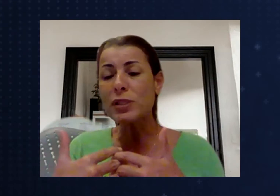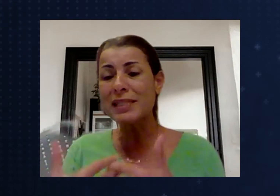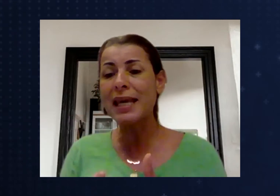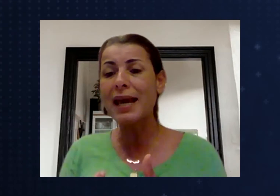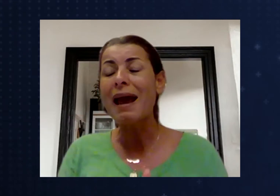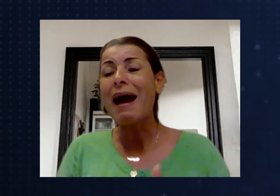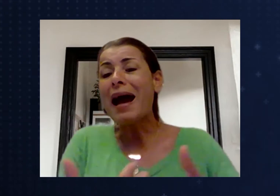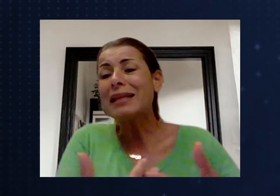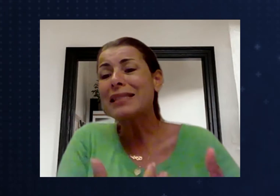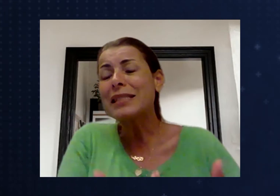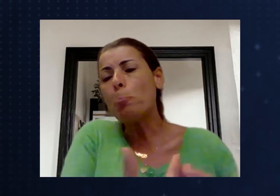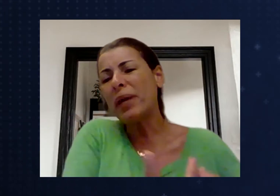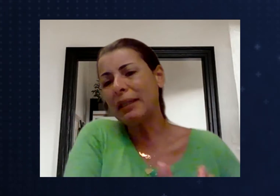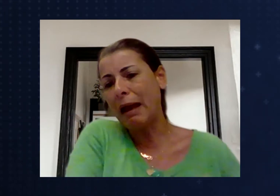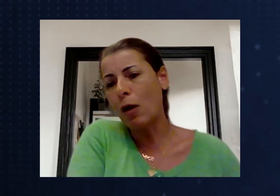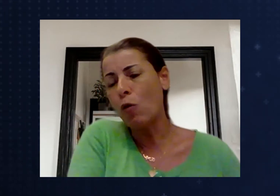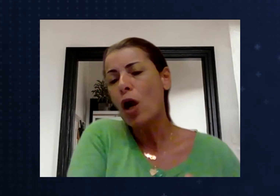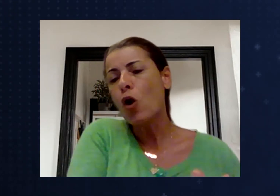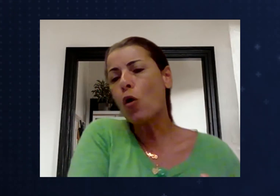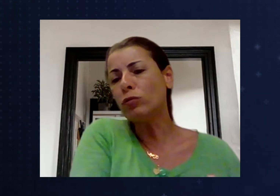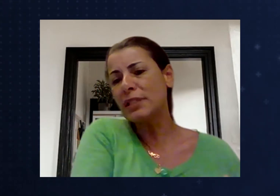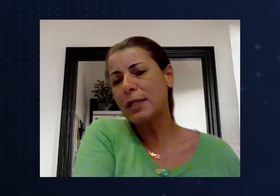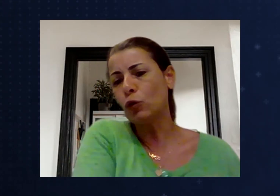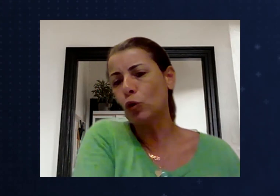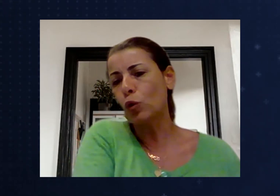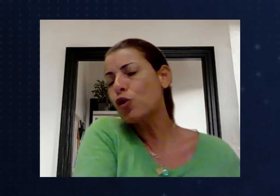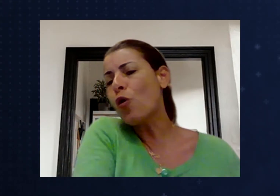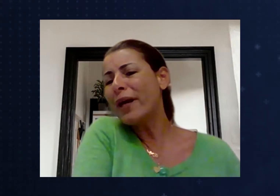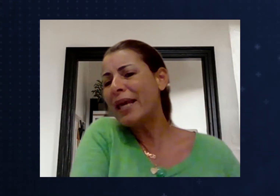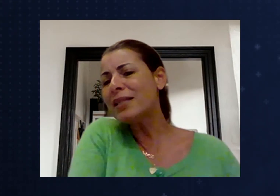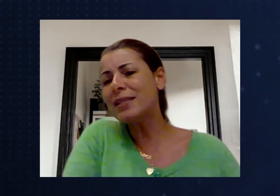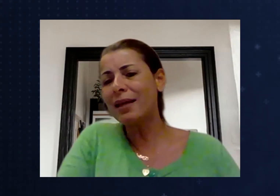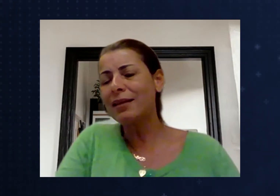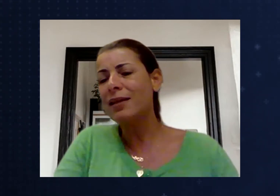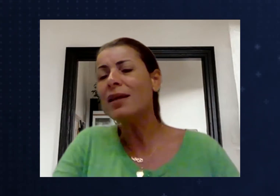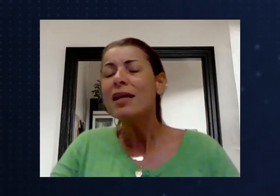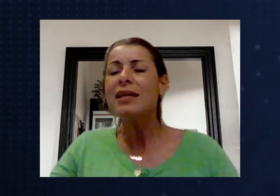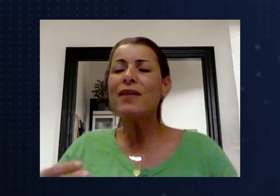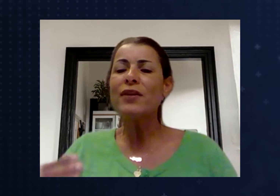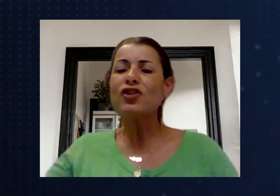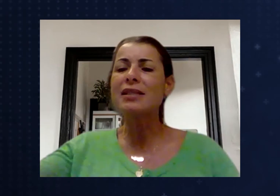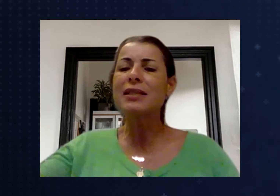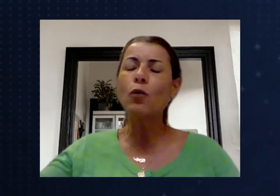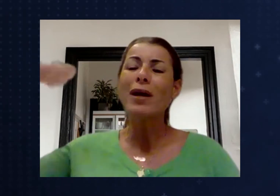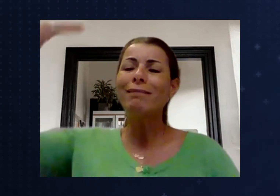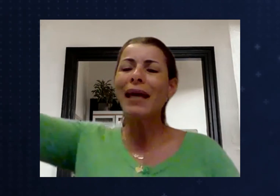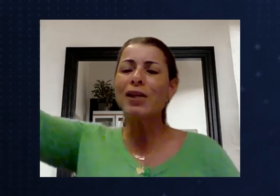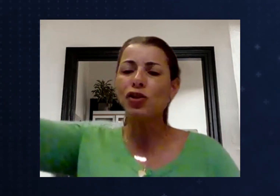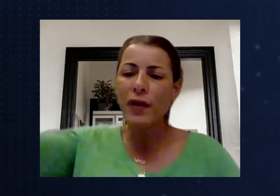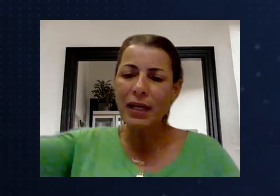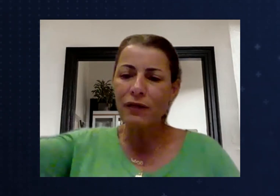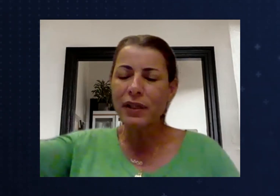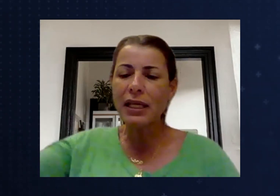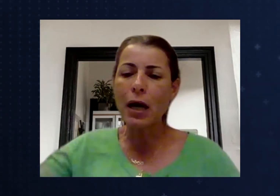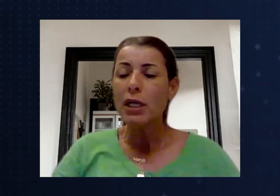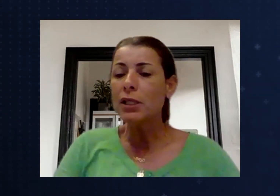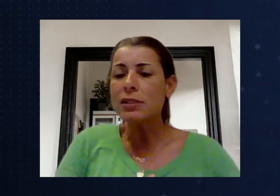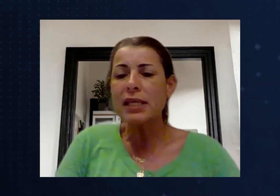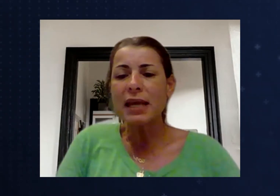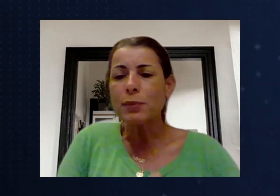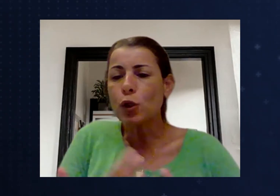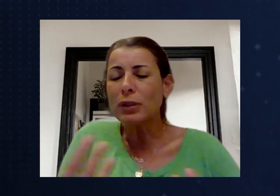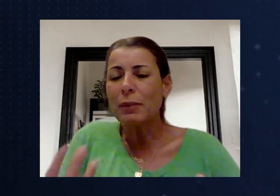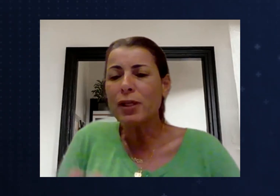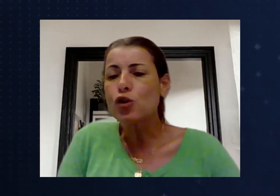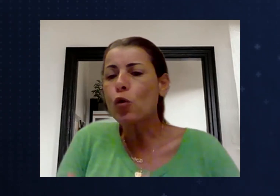um prejuízo se a ação penal contra os executores corressem aqui e a investigação na esfera